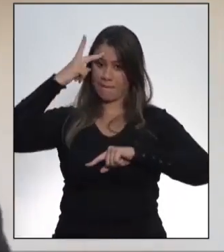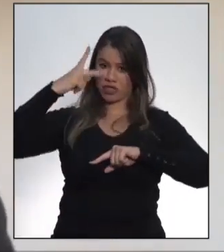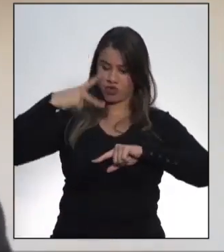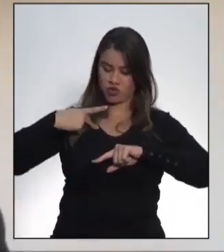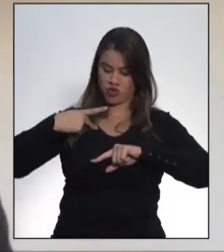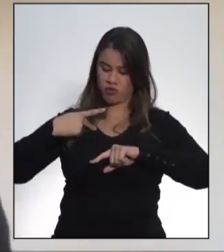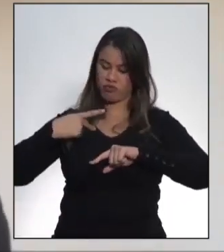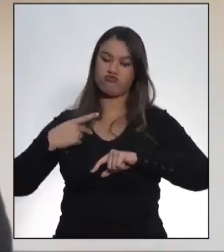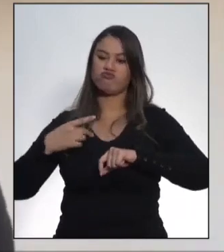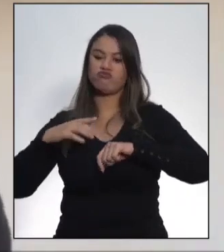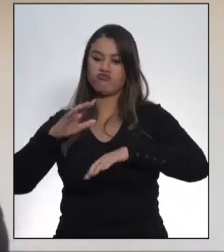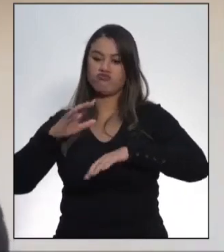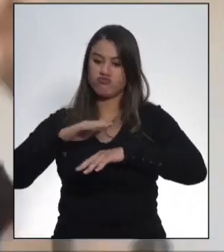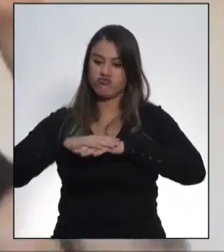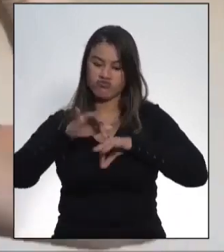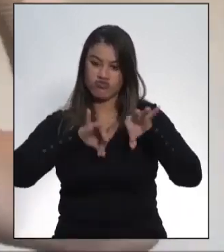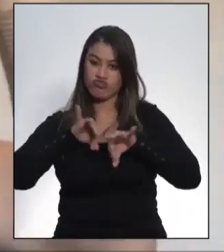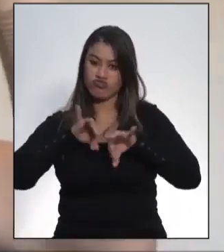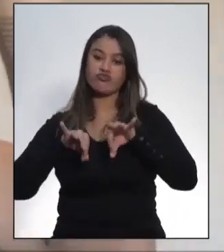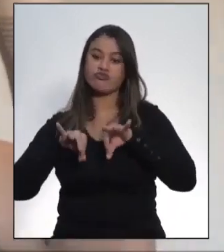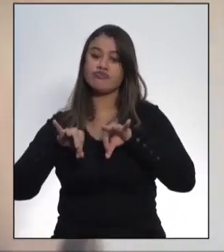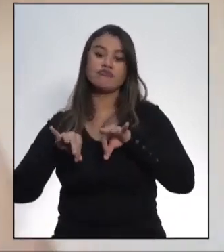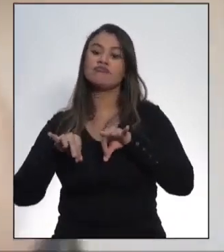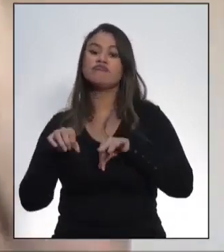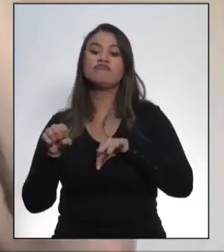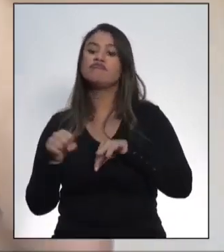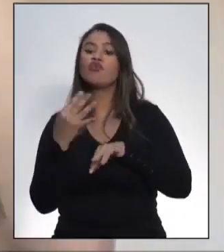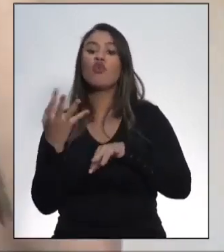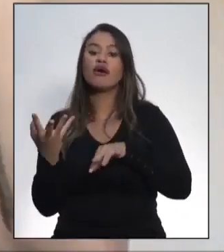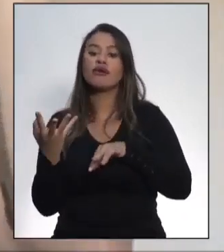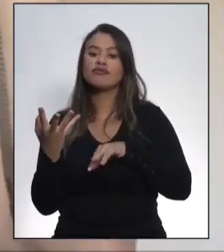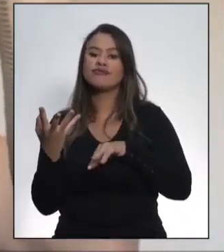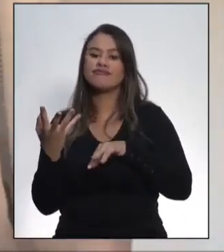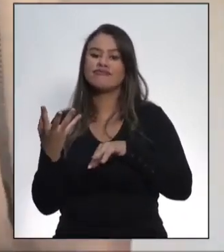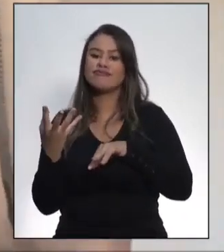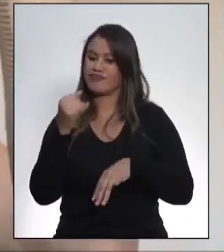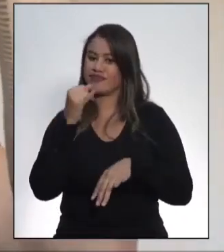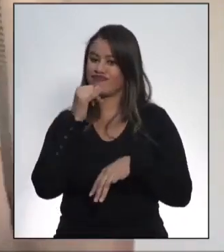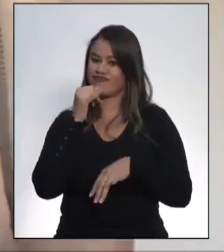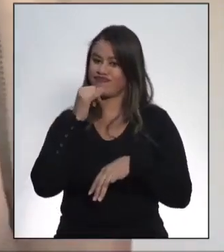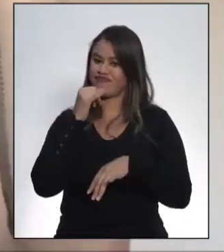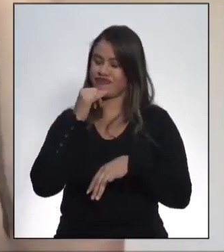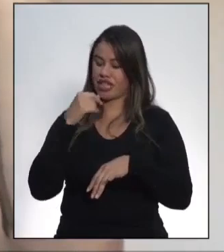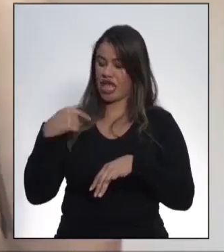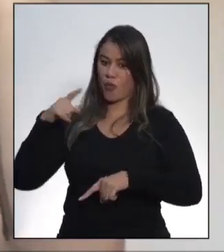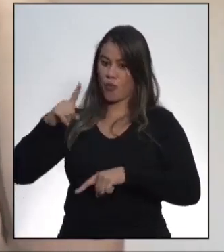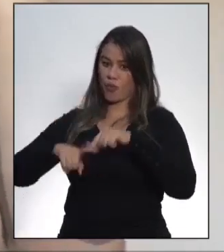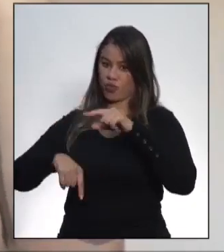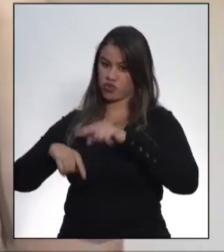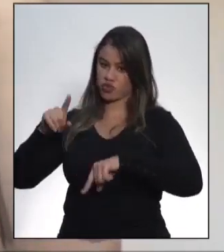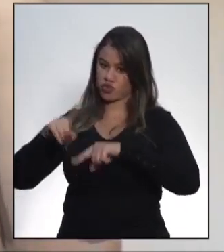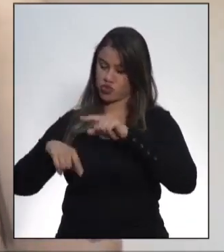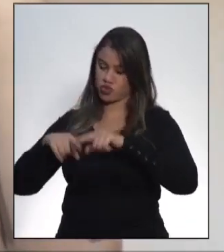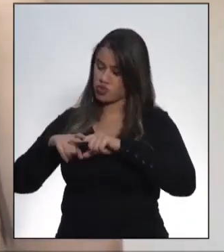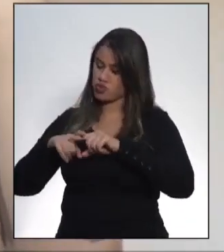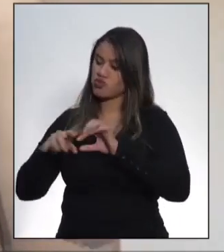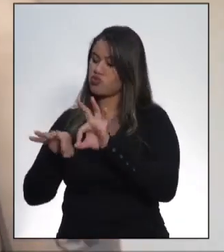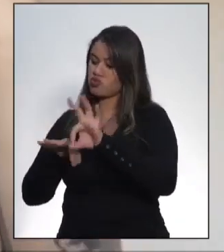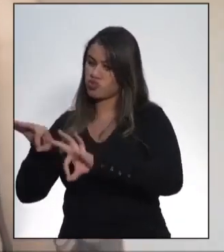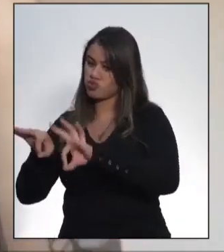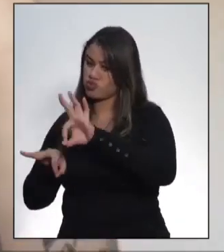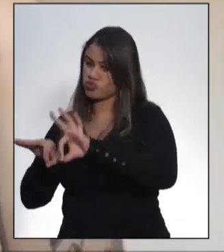aquele serviço? E o teu preço tem que ser o suficiente que te permita produzir aquele produto e serviço e